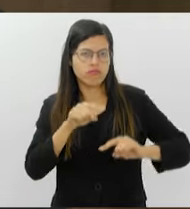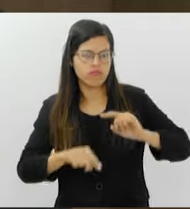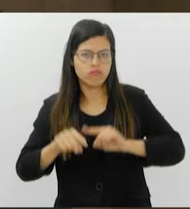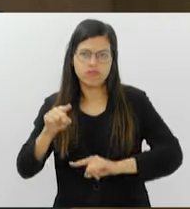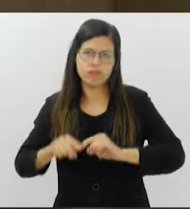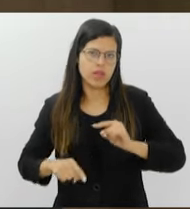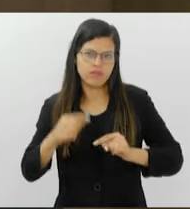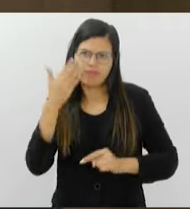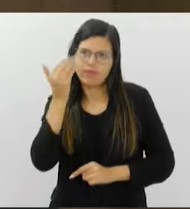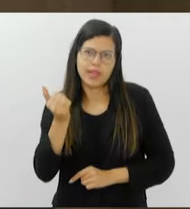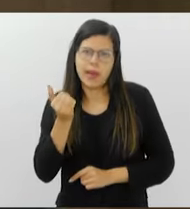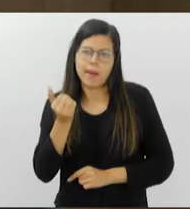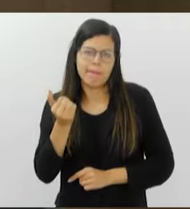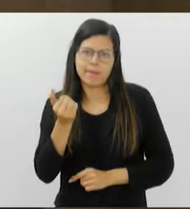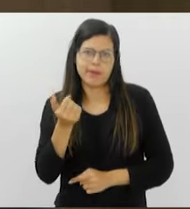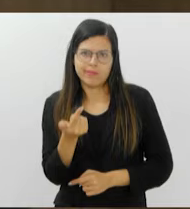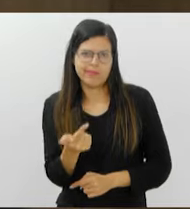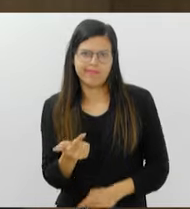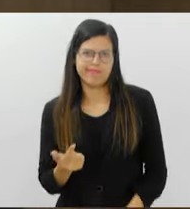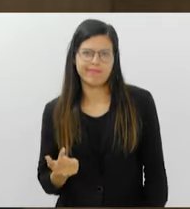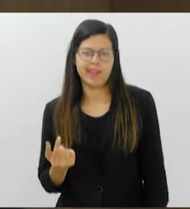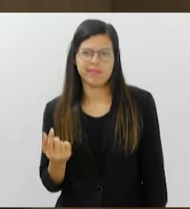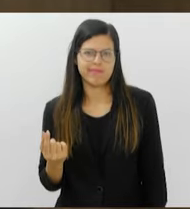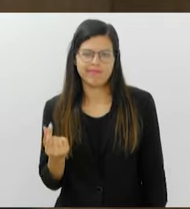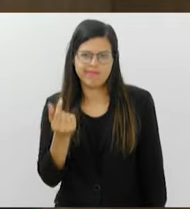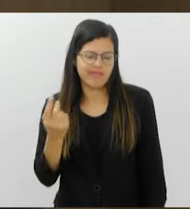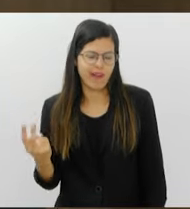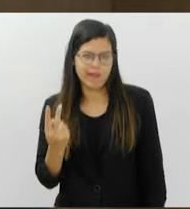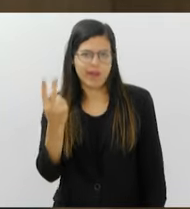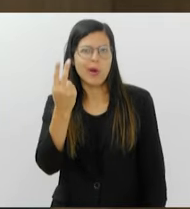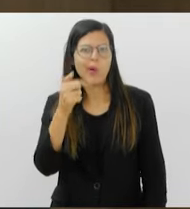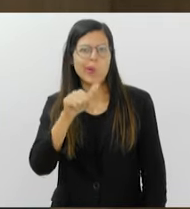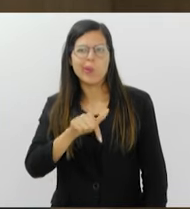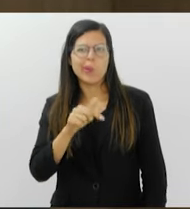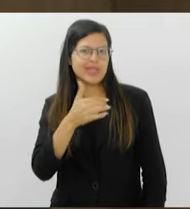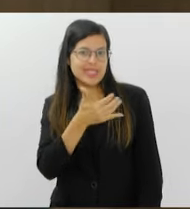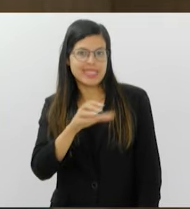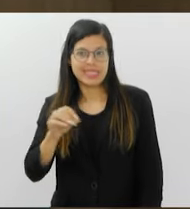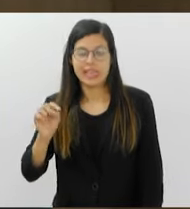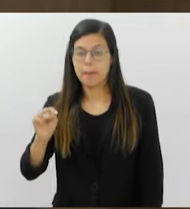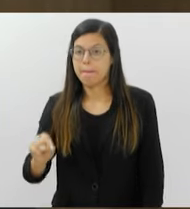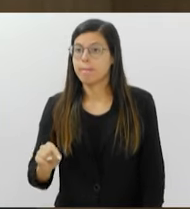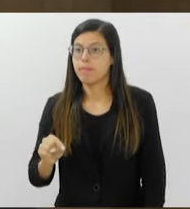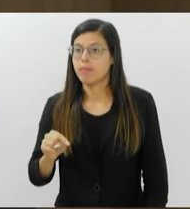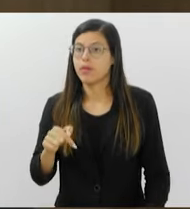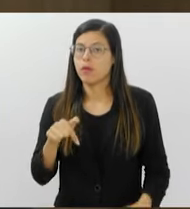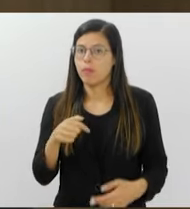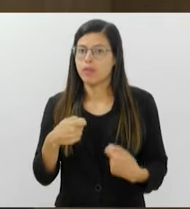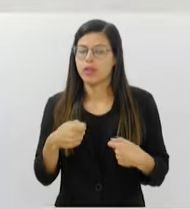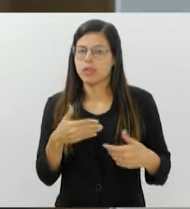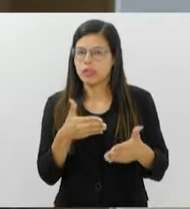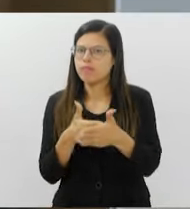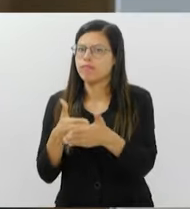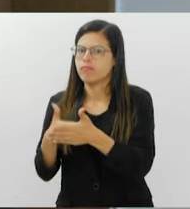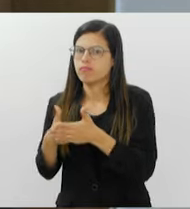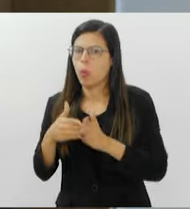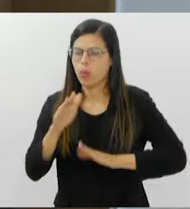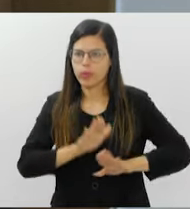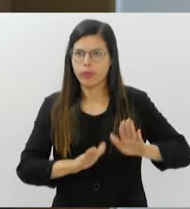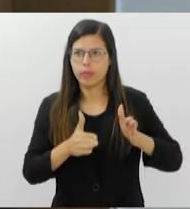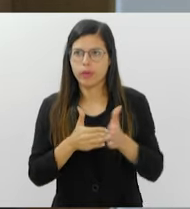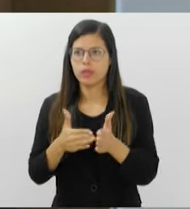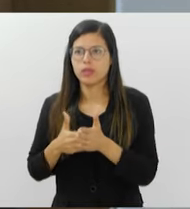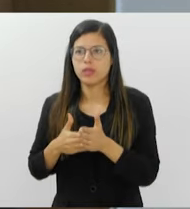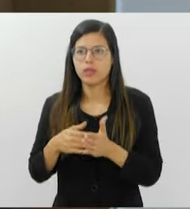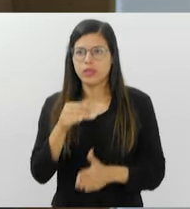100 mil. Então, esse valor limitado para execução é um impedimento técnico. Dentro dessas modalidades,